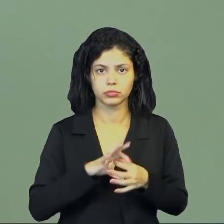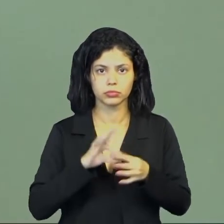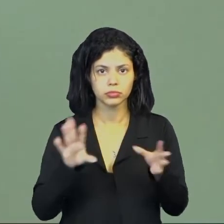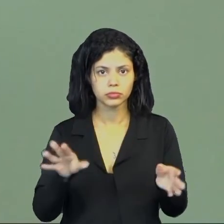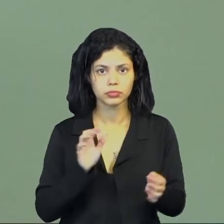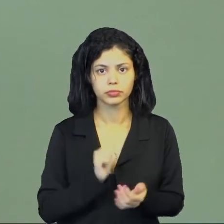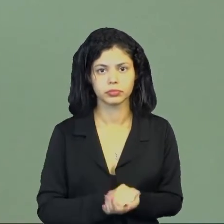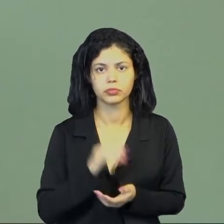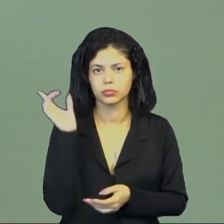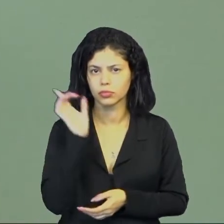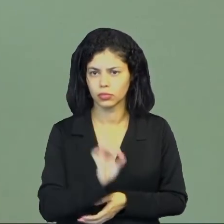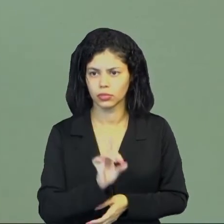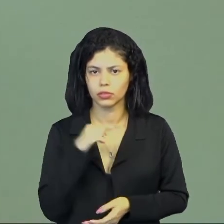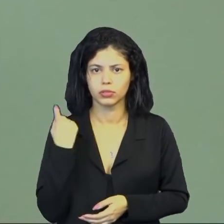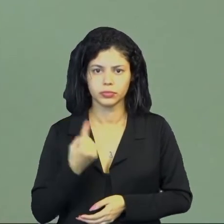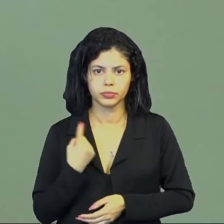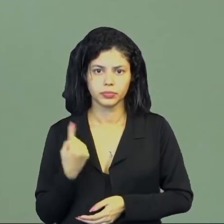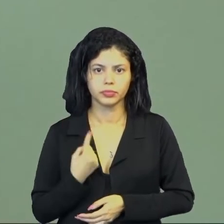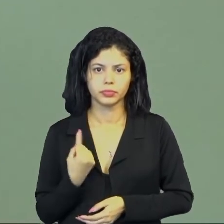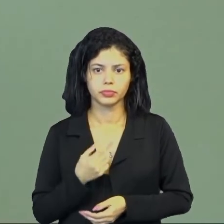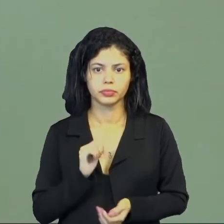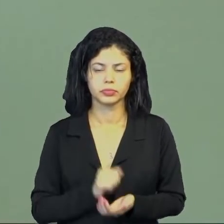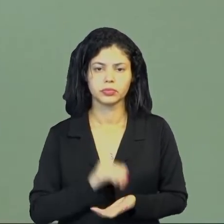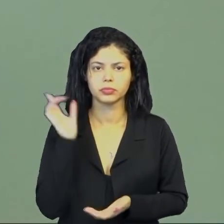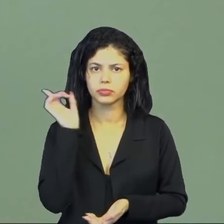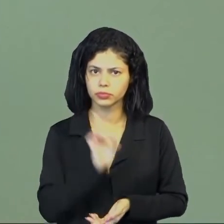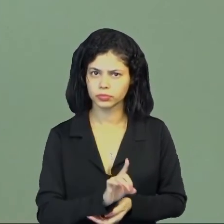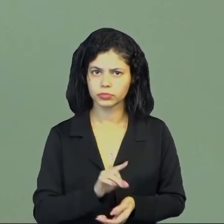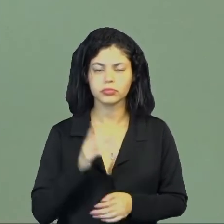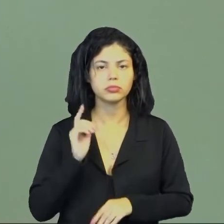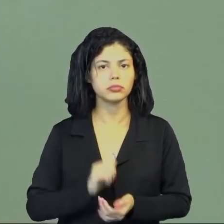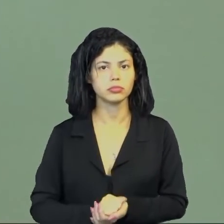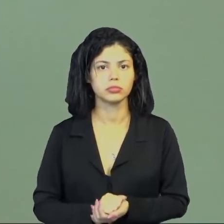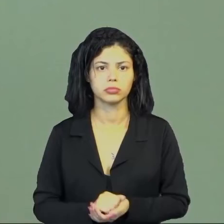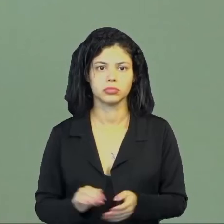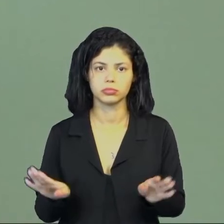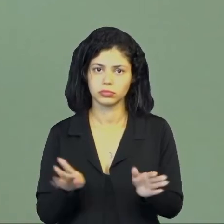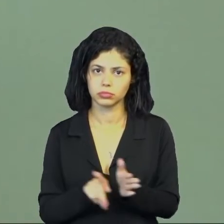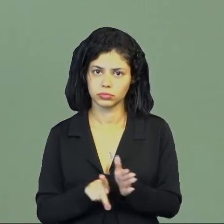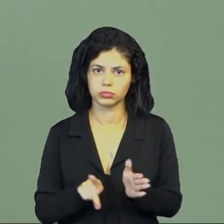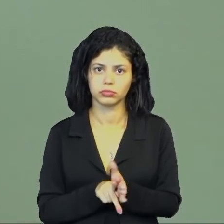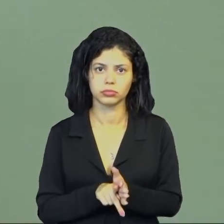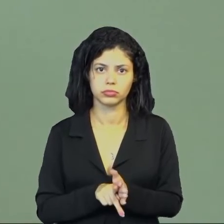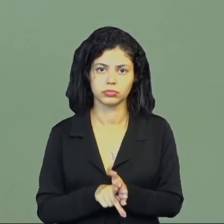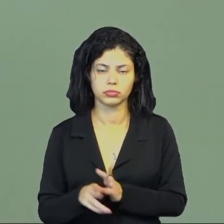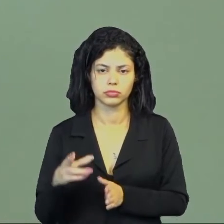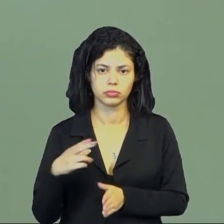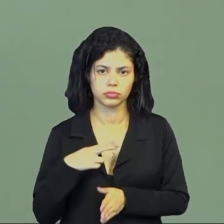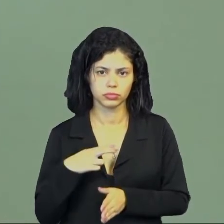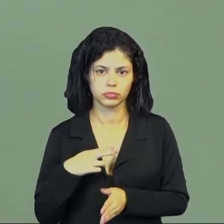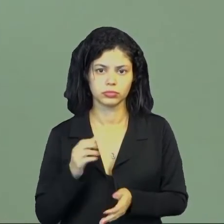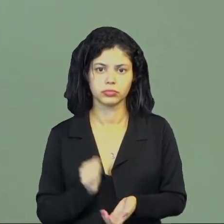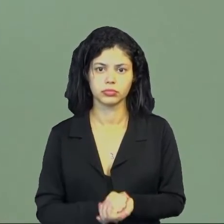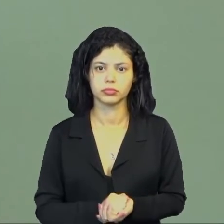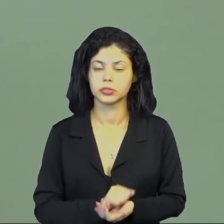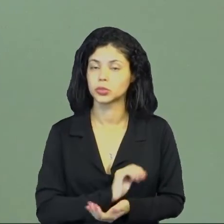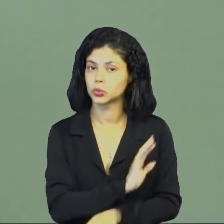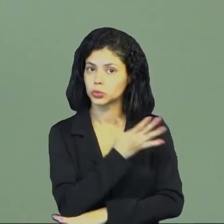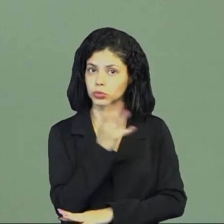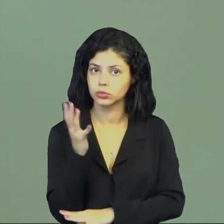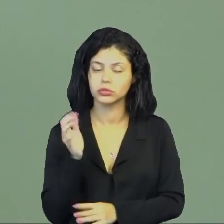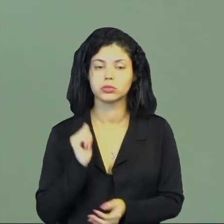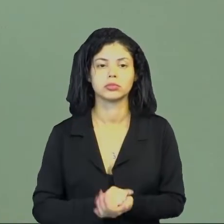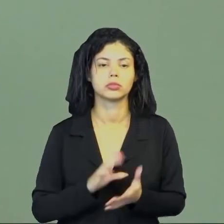político, a gente fala dos direitos individuais, o direito à propriedade privada, né, os direitos naturais, né, que seriam o direito